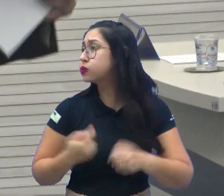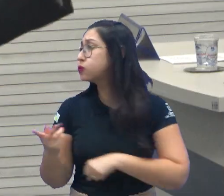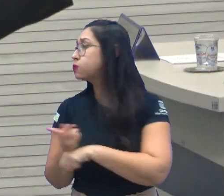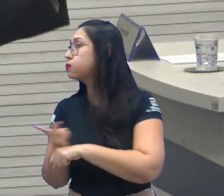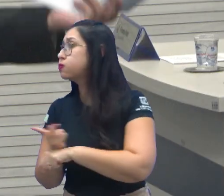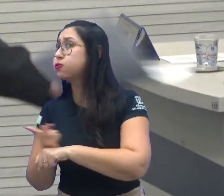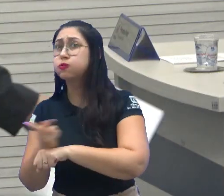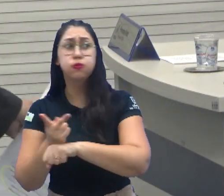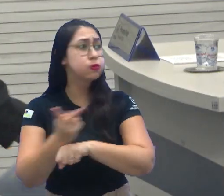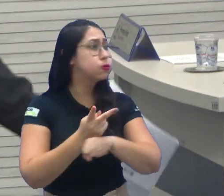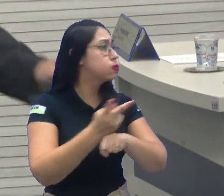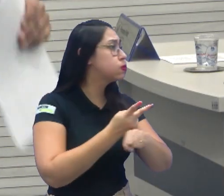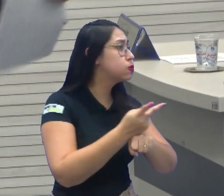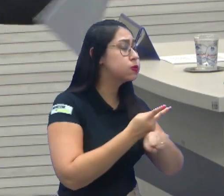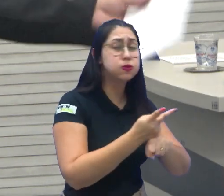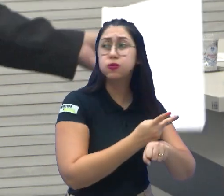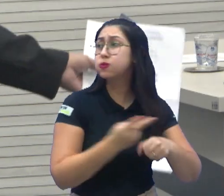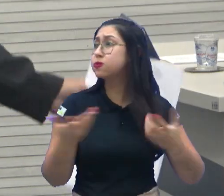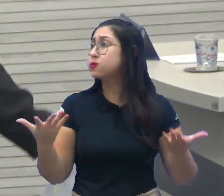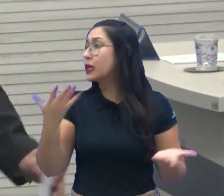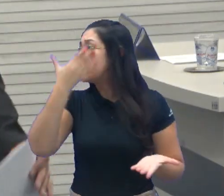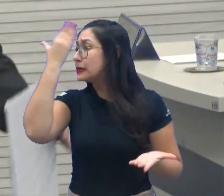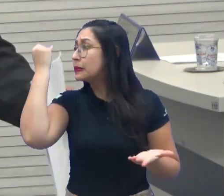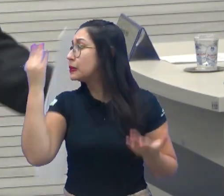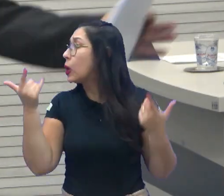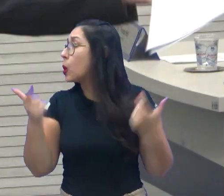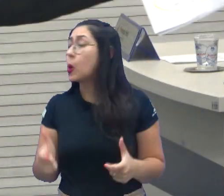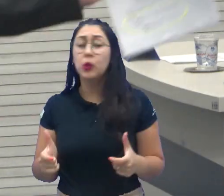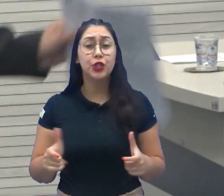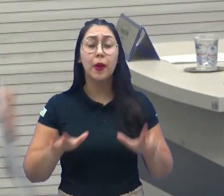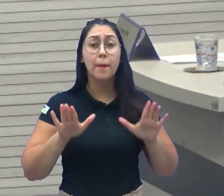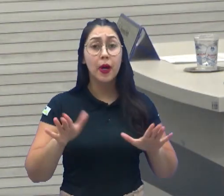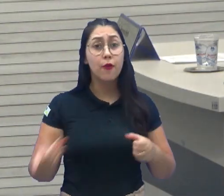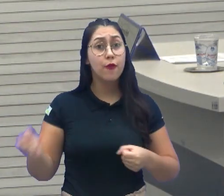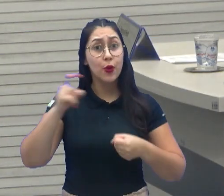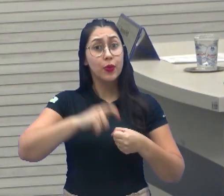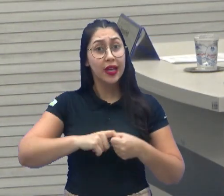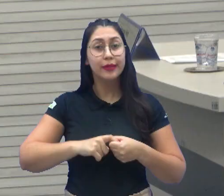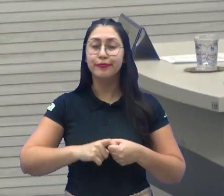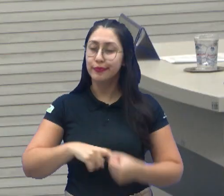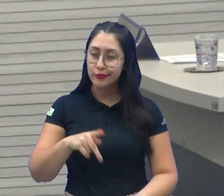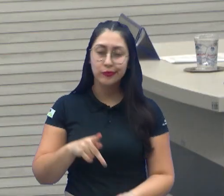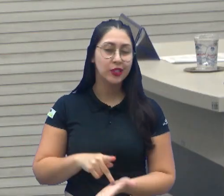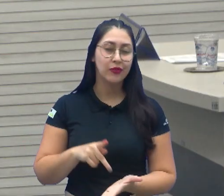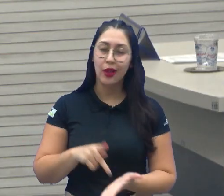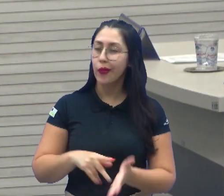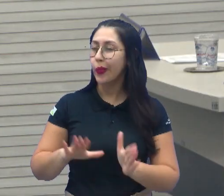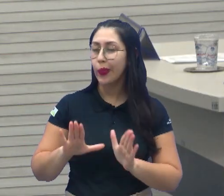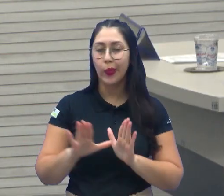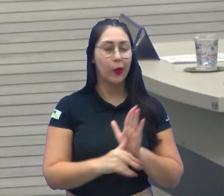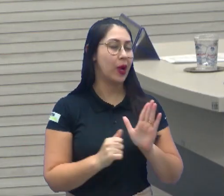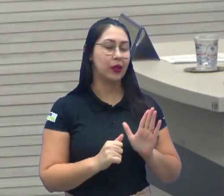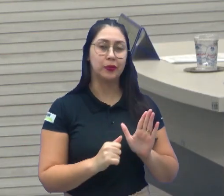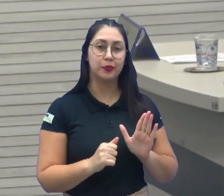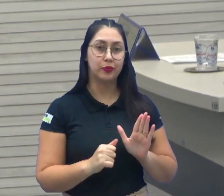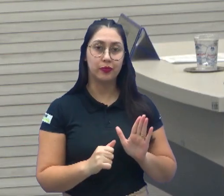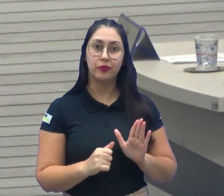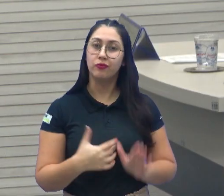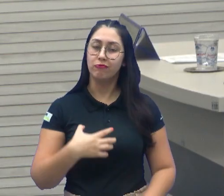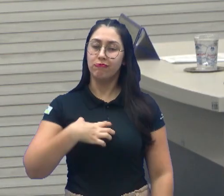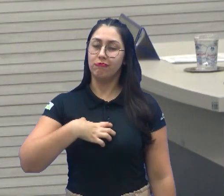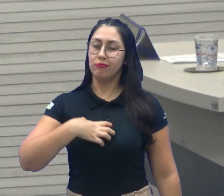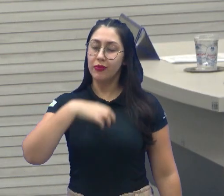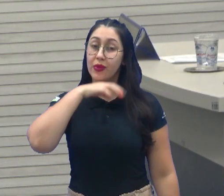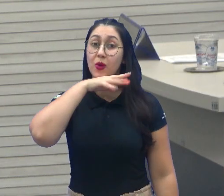tinha deixado em algum outro lugar, não lembrava se eu deixei ali ou não, mas eu voltei, não estava mais lá. É uma sensação muito ruim.